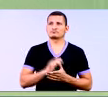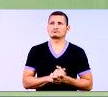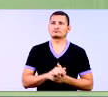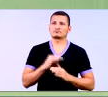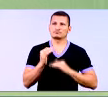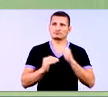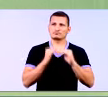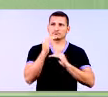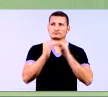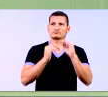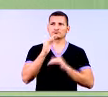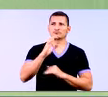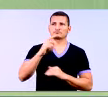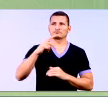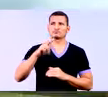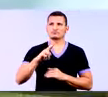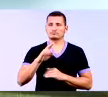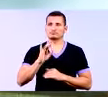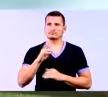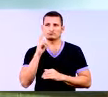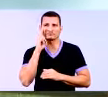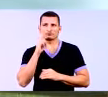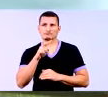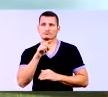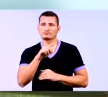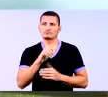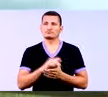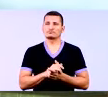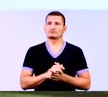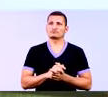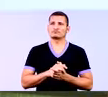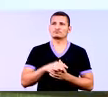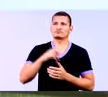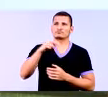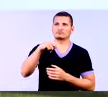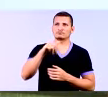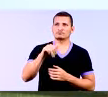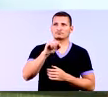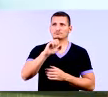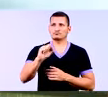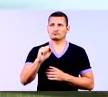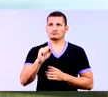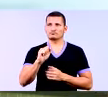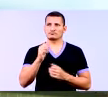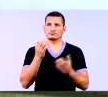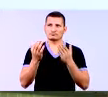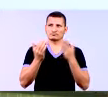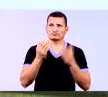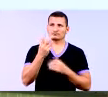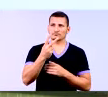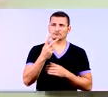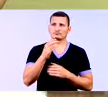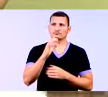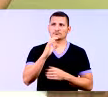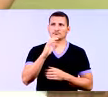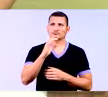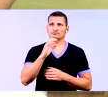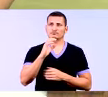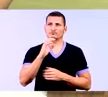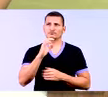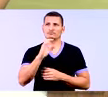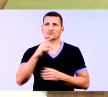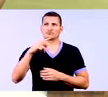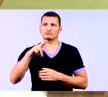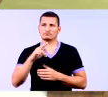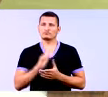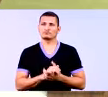gente vai olhar simplesmente no laboratório, lá na NASA, o cara vai comparar dois processadores, mas para o mercado tem alguma utilidade isso? Pois é, professor, com